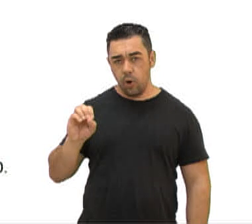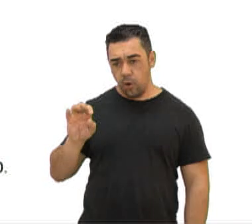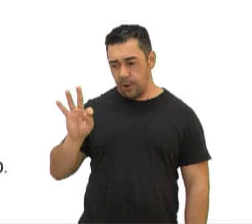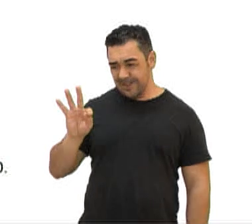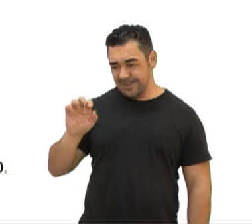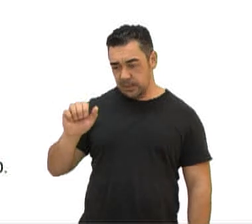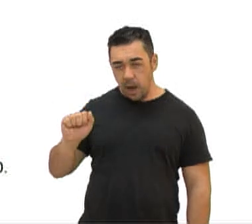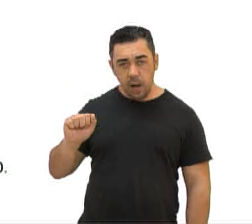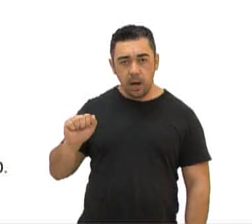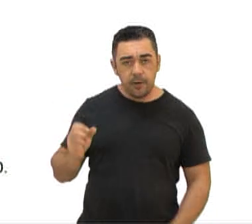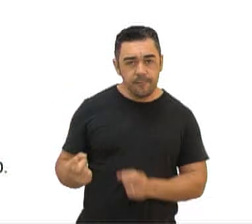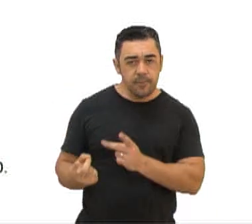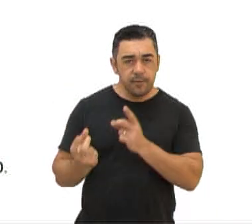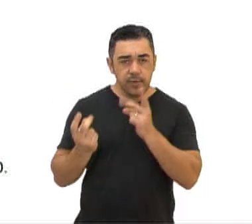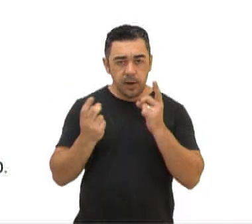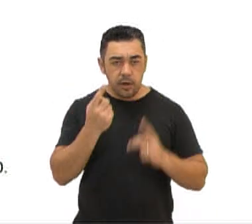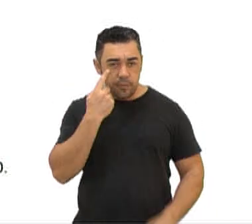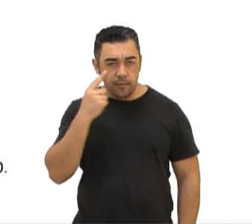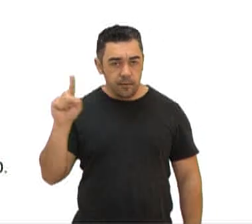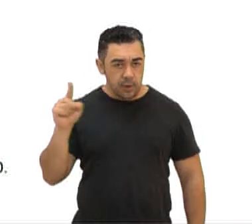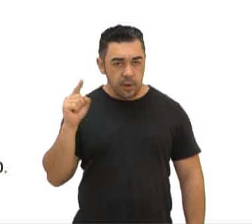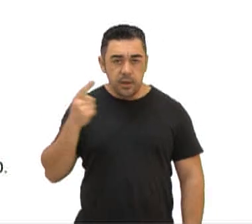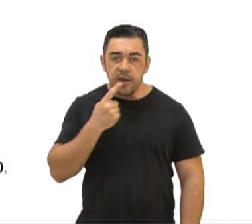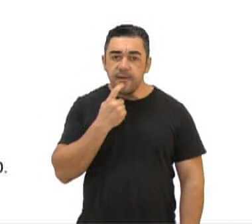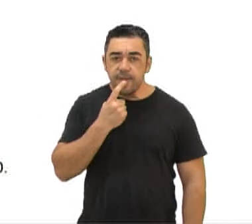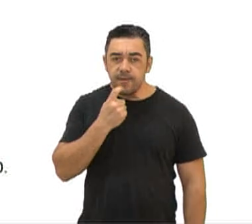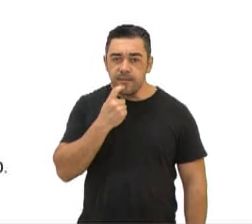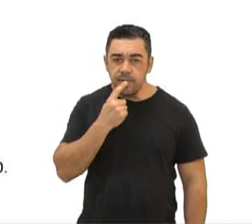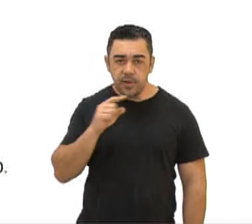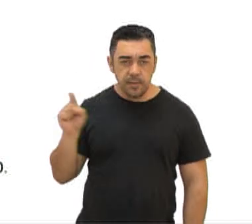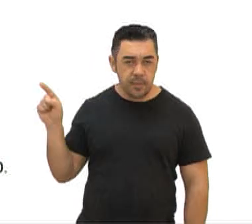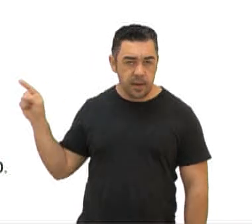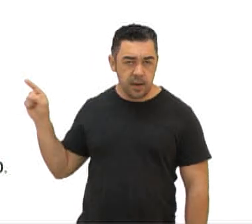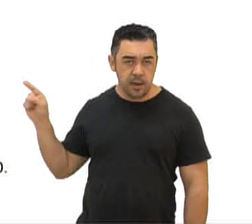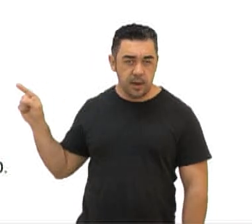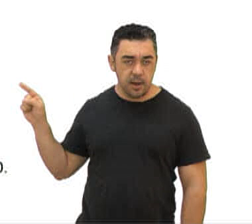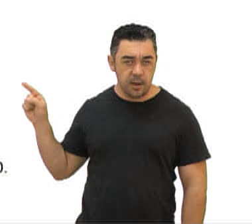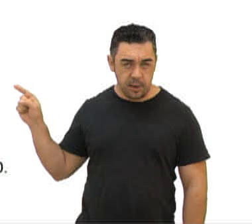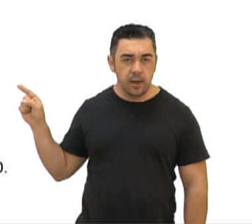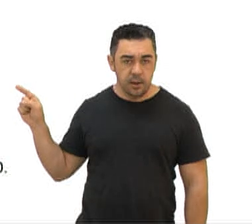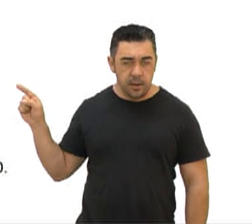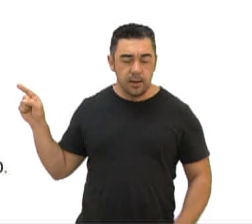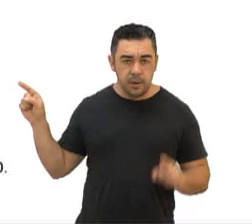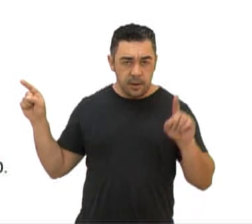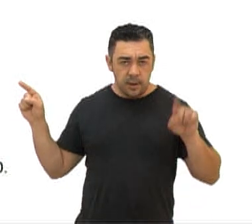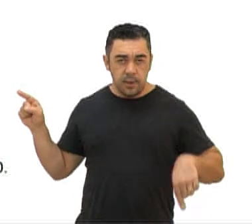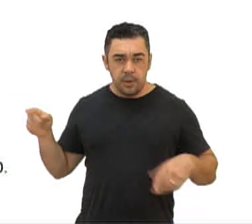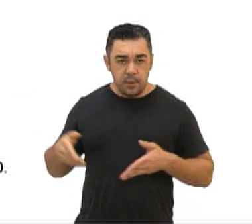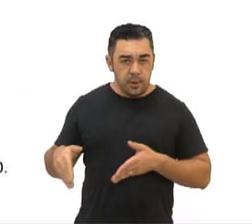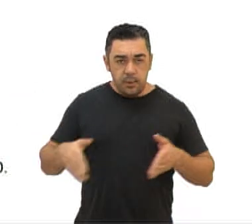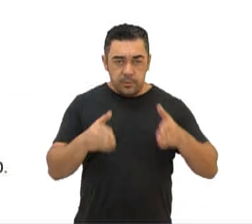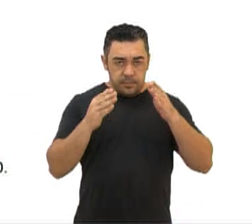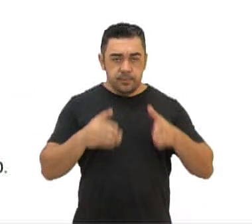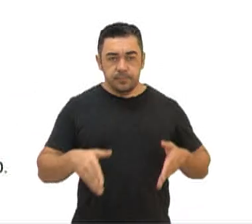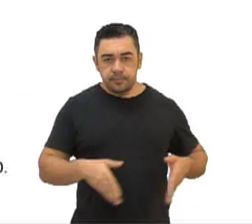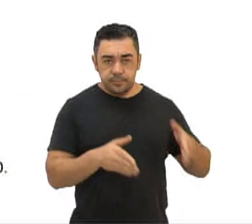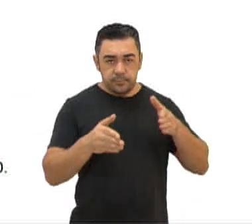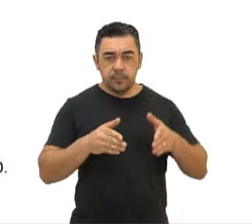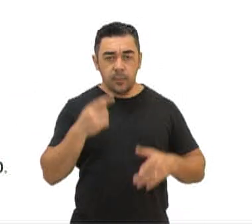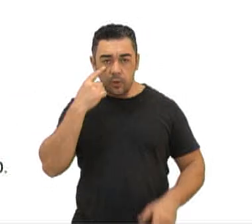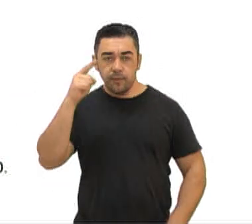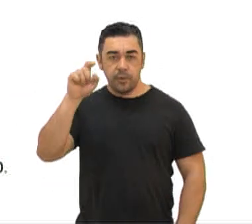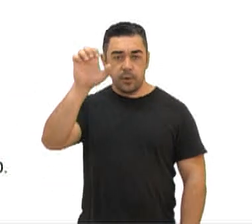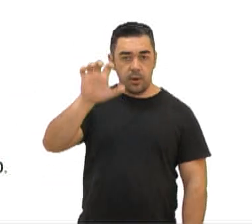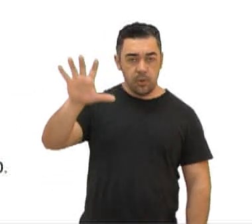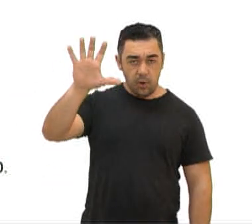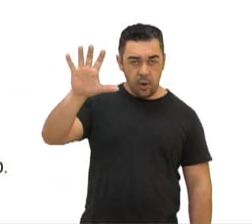notar, nós vamos ter nessas linhas em vermelho, são muitos dos caminhos traçados. Então, nós temos a Europa